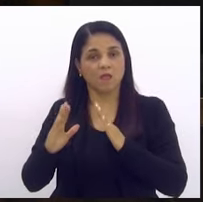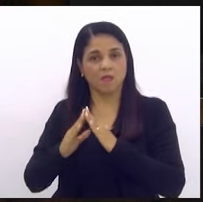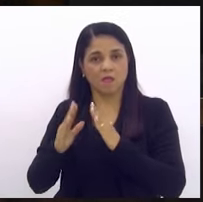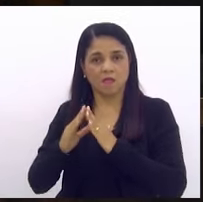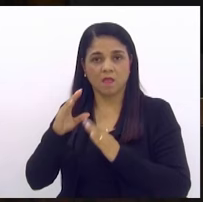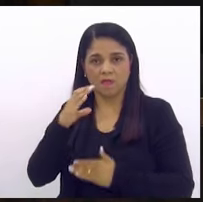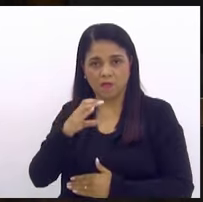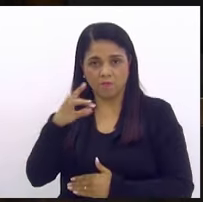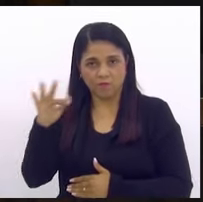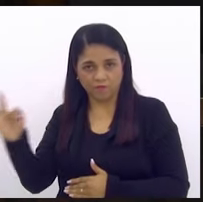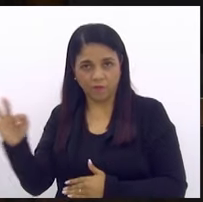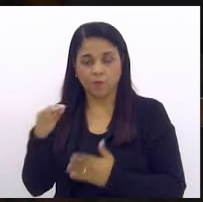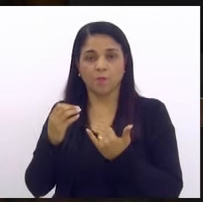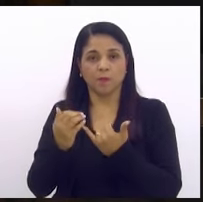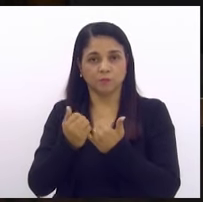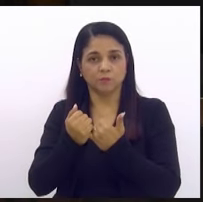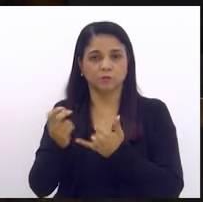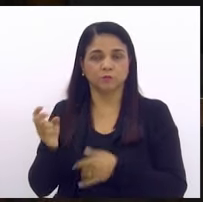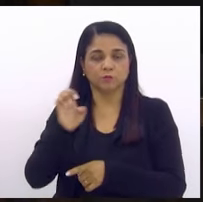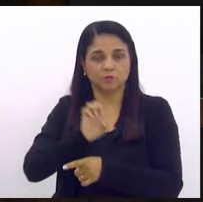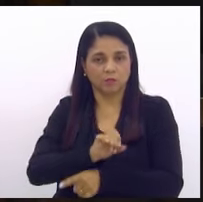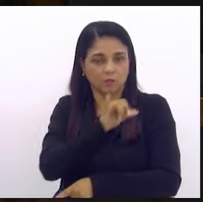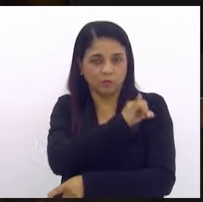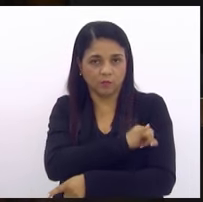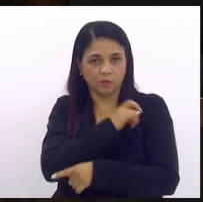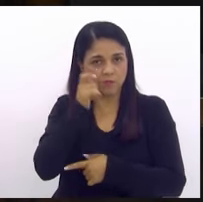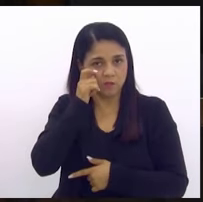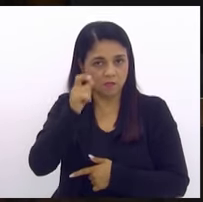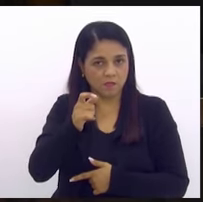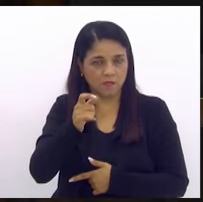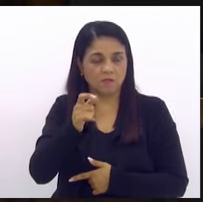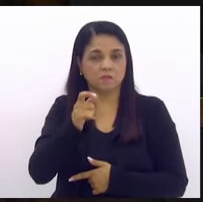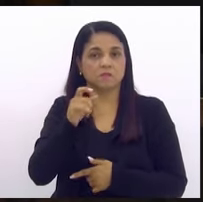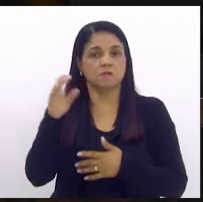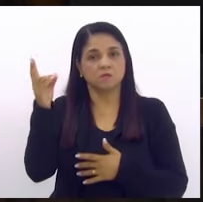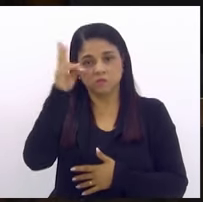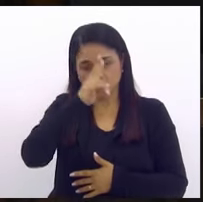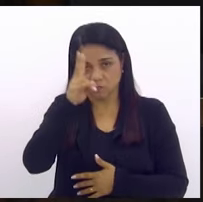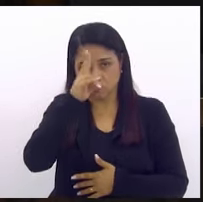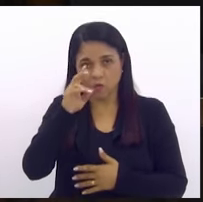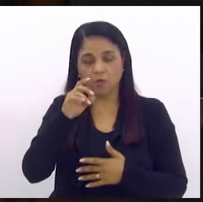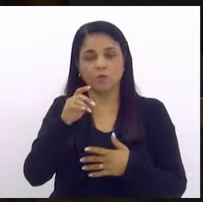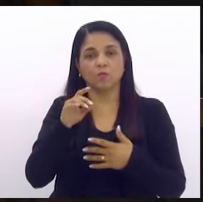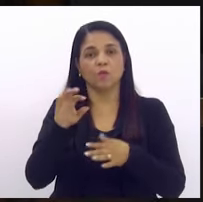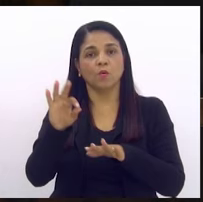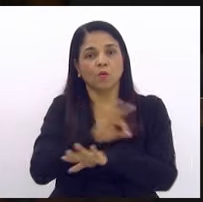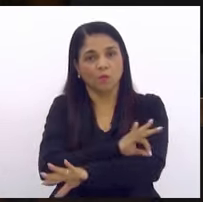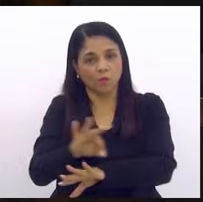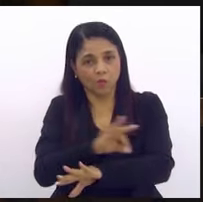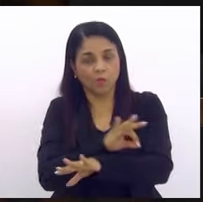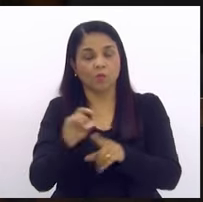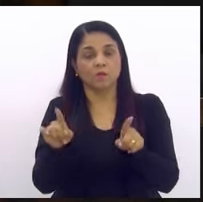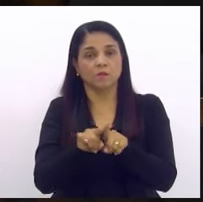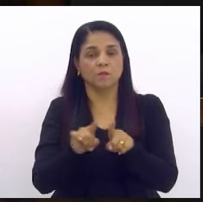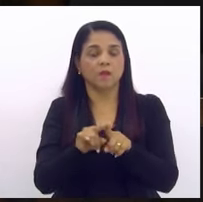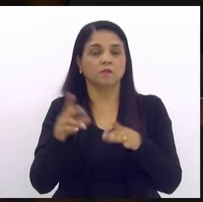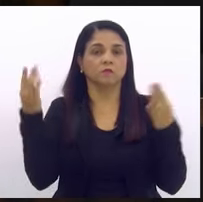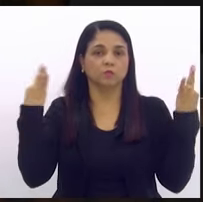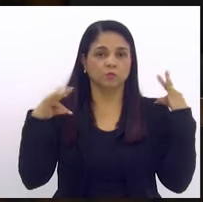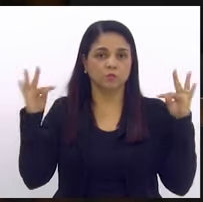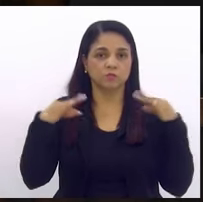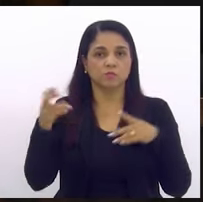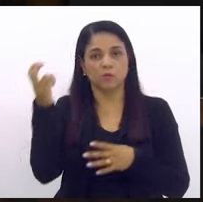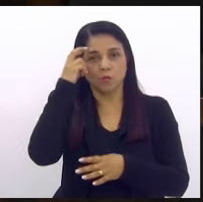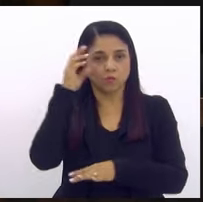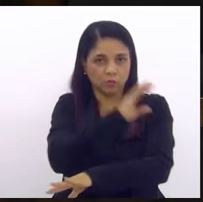patrimônio do Estado do Rio de Janeiro, por interesse público, por interesse histórico, arquitetônico, cultural e turístico. Pendendo de parecer